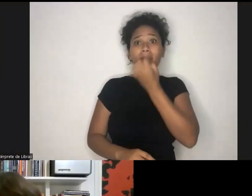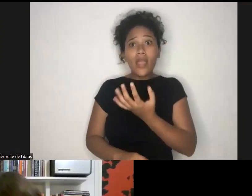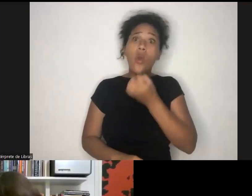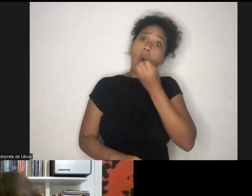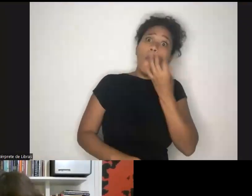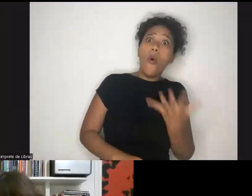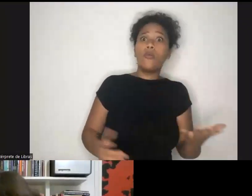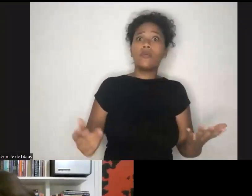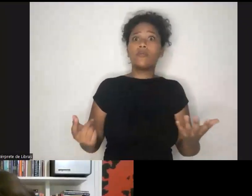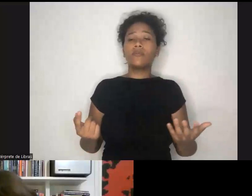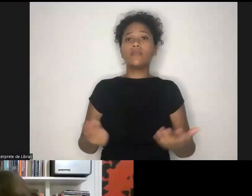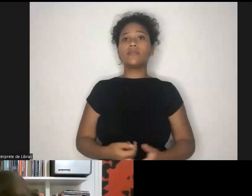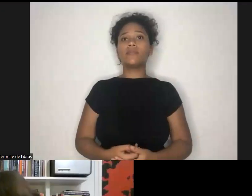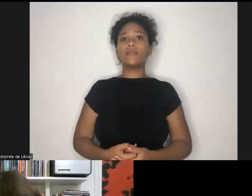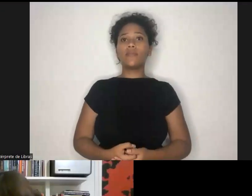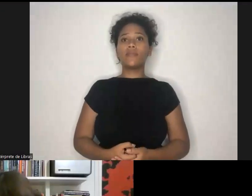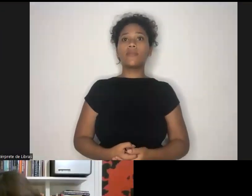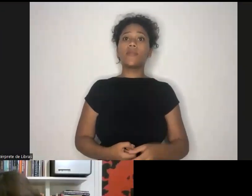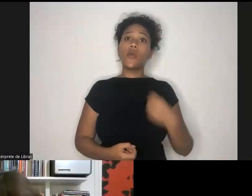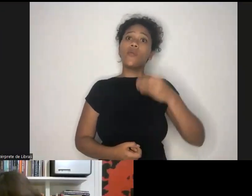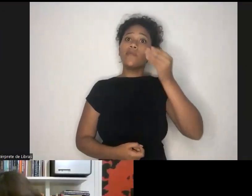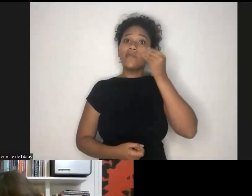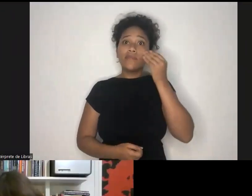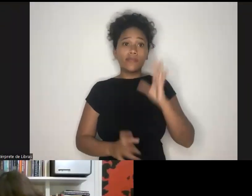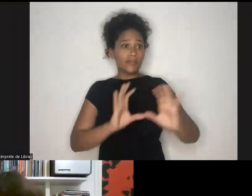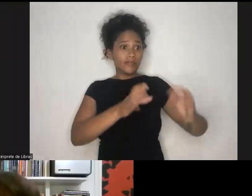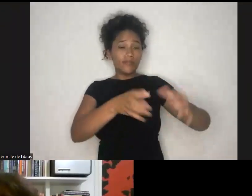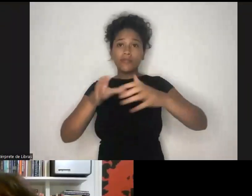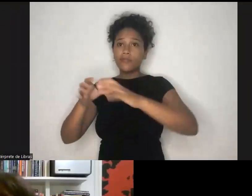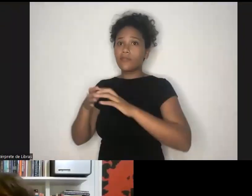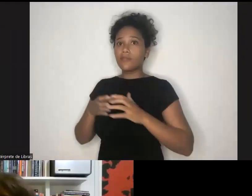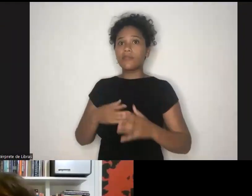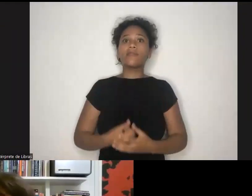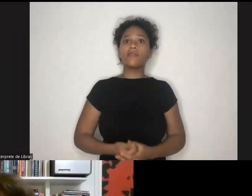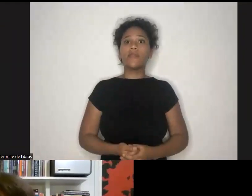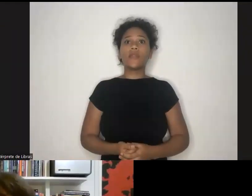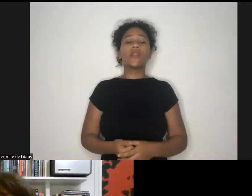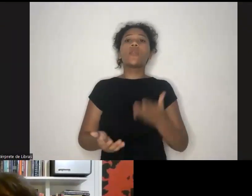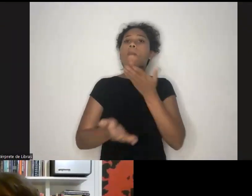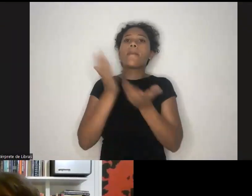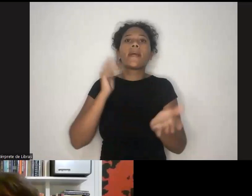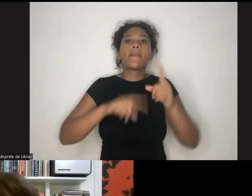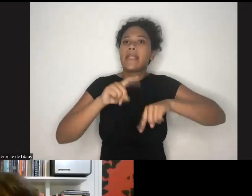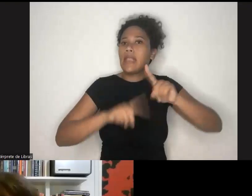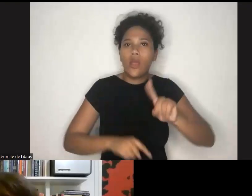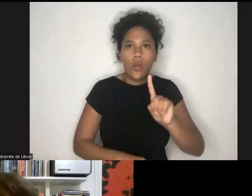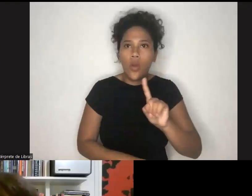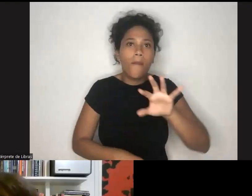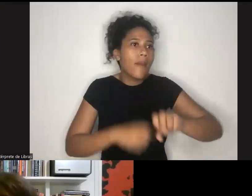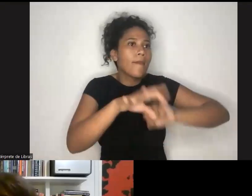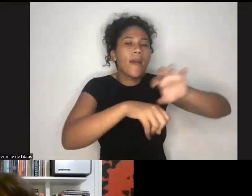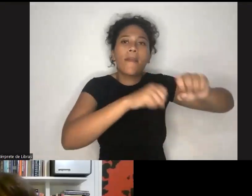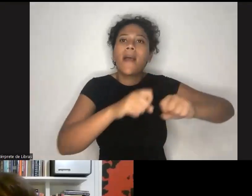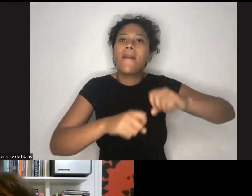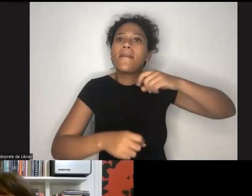assim eu tento levar isso para as equipes para mostrar para elas assim não desperdiça material cata todos os pregos que estão